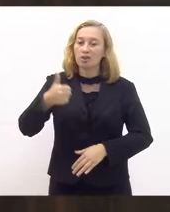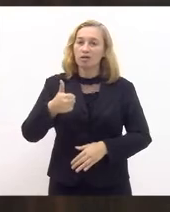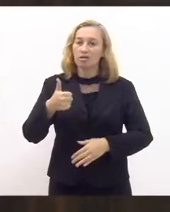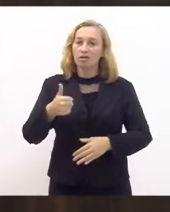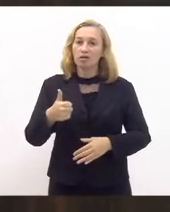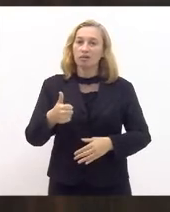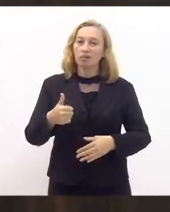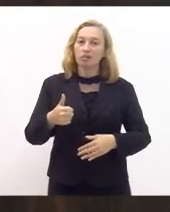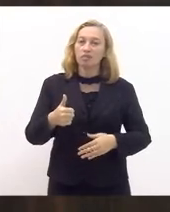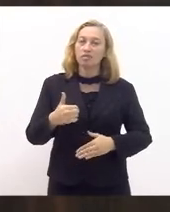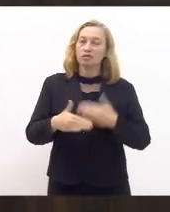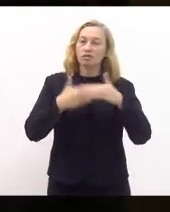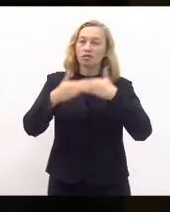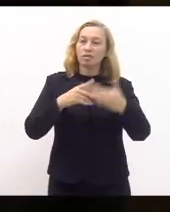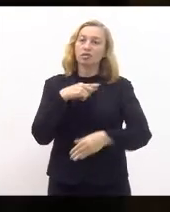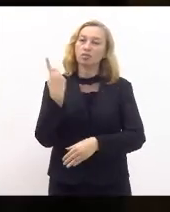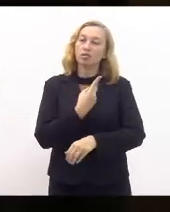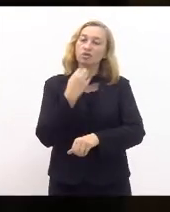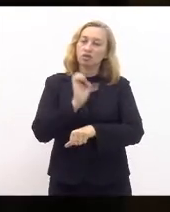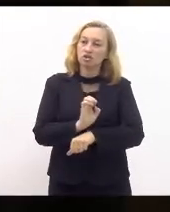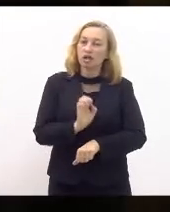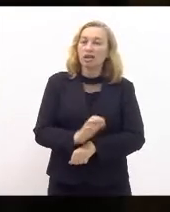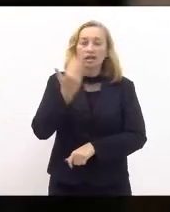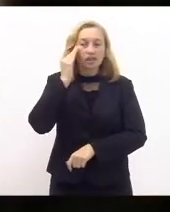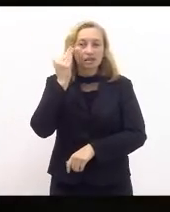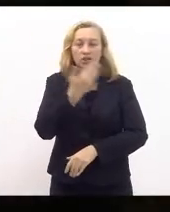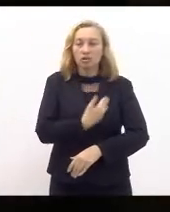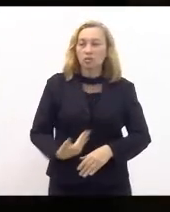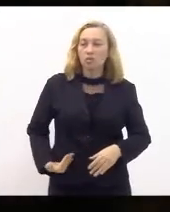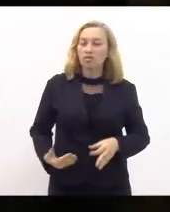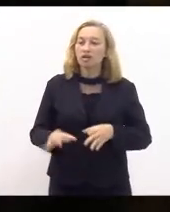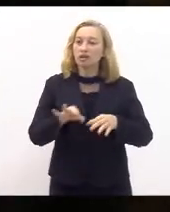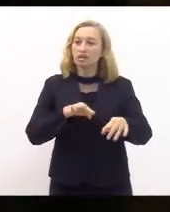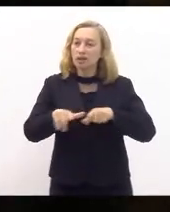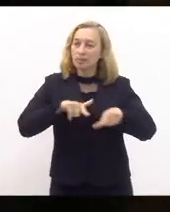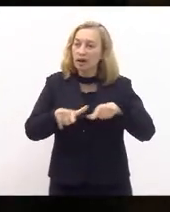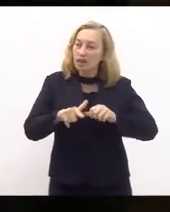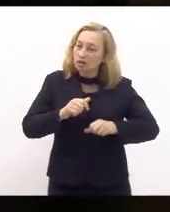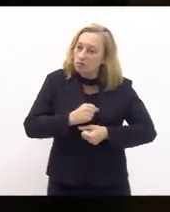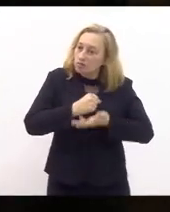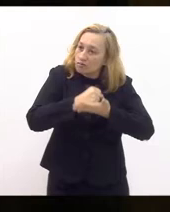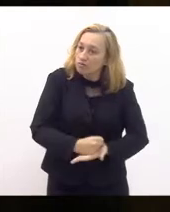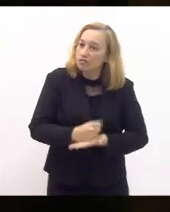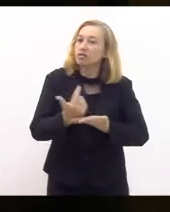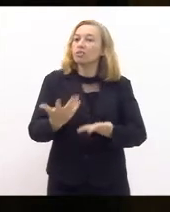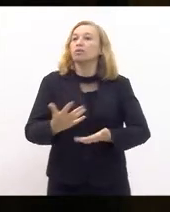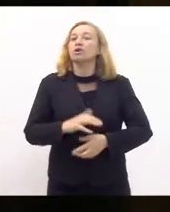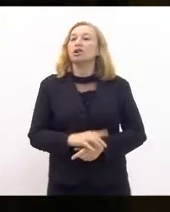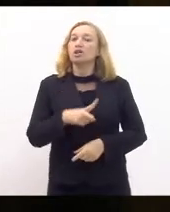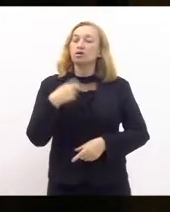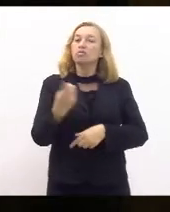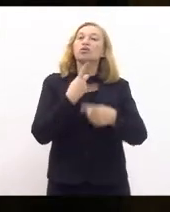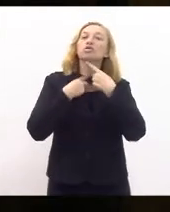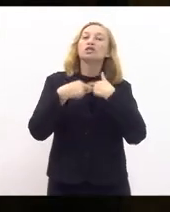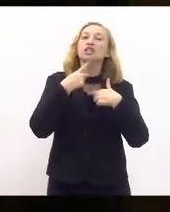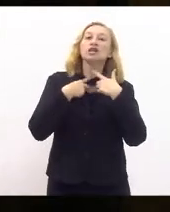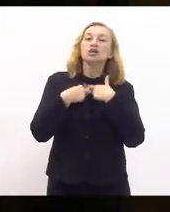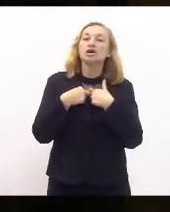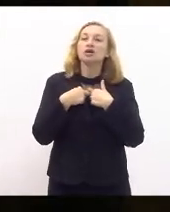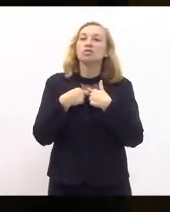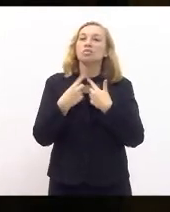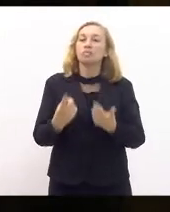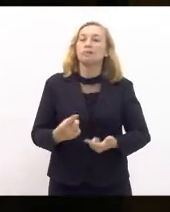Estado. A gente entende que o governo está trabalhando firme nisso. E o nosso desejo é